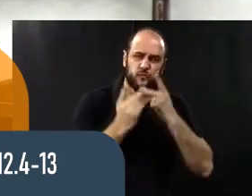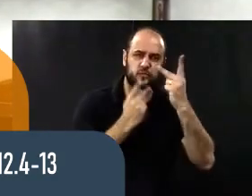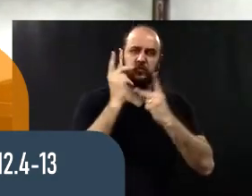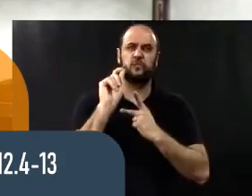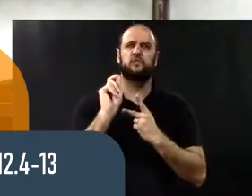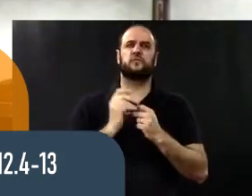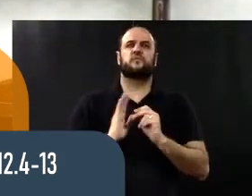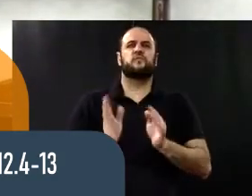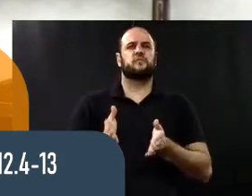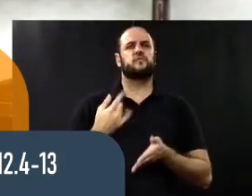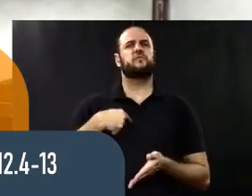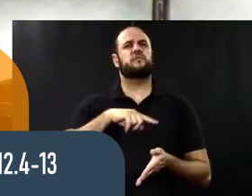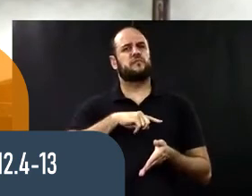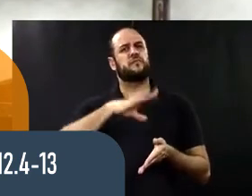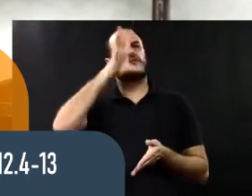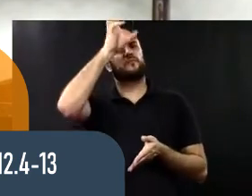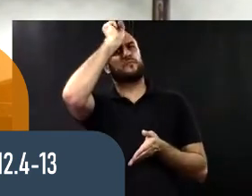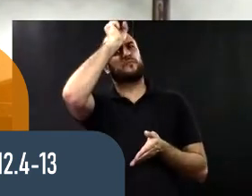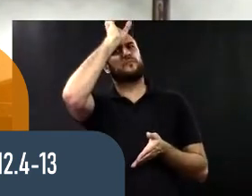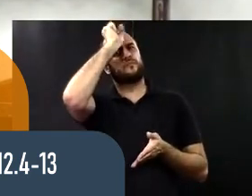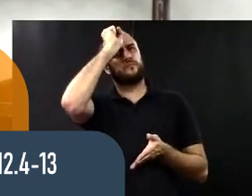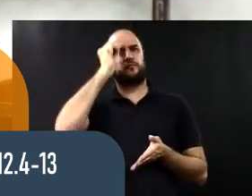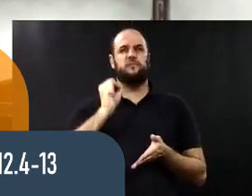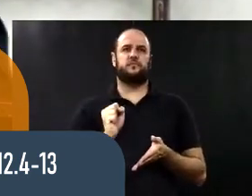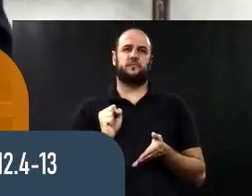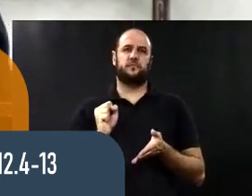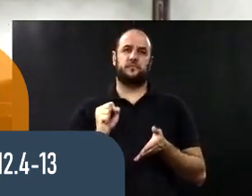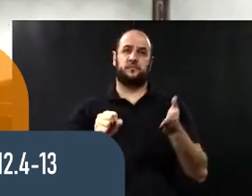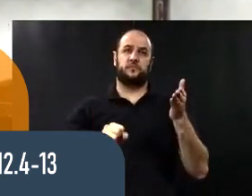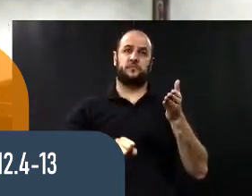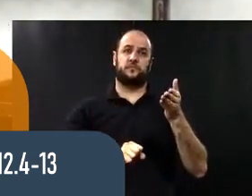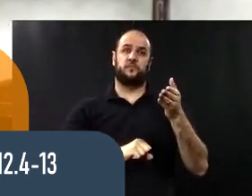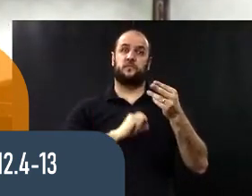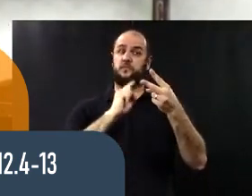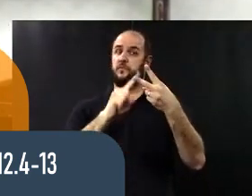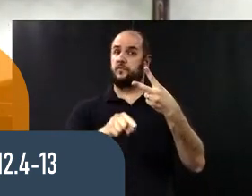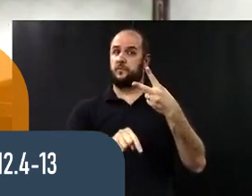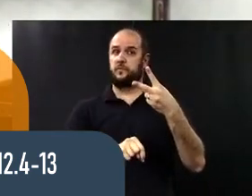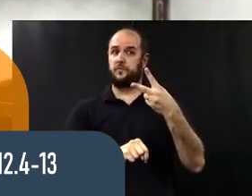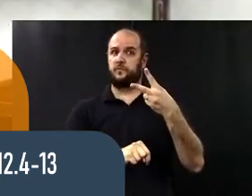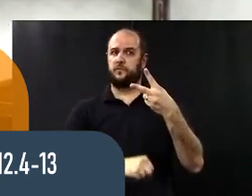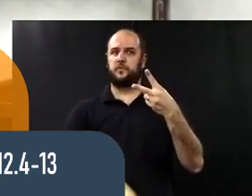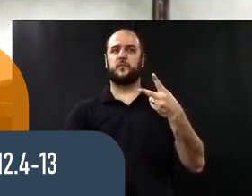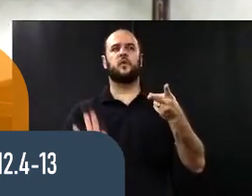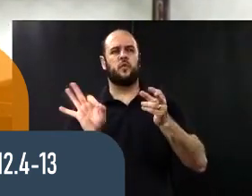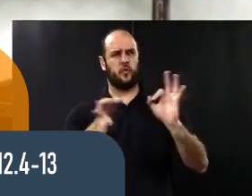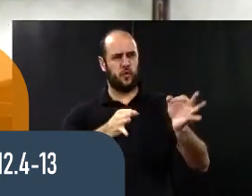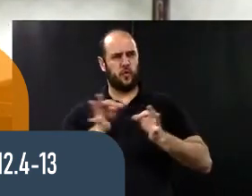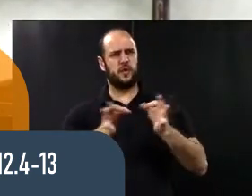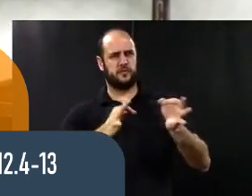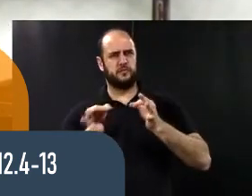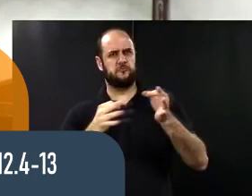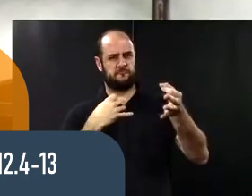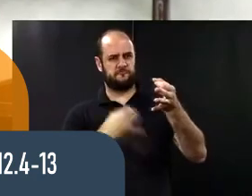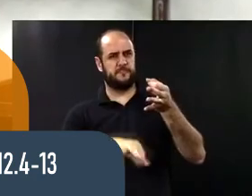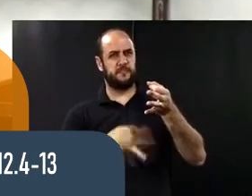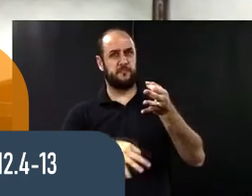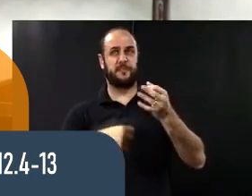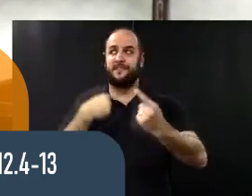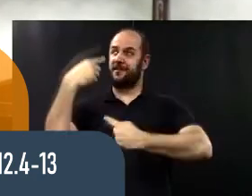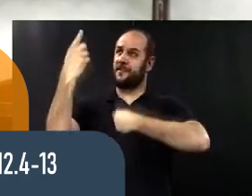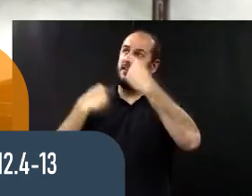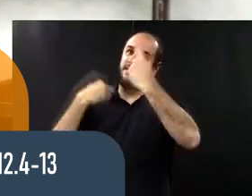e agora nós podemos aprender, em segundo lugar, que a disciplina faz parte do relacionamento com o